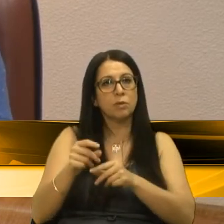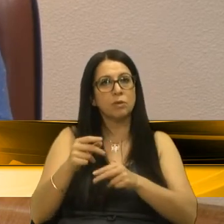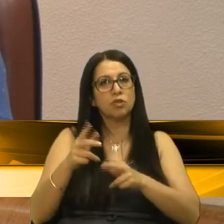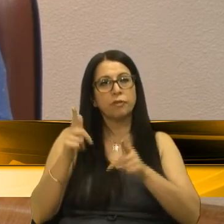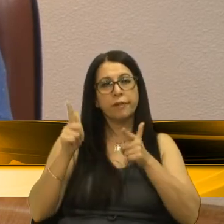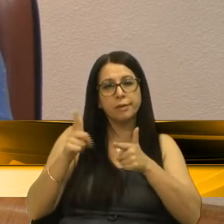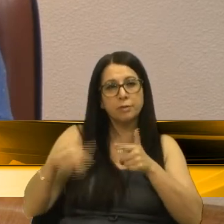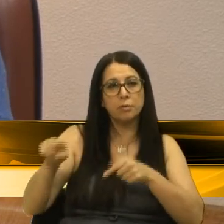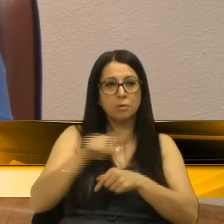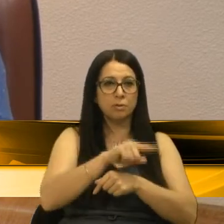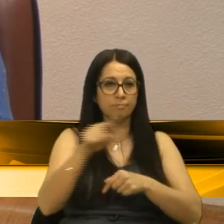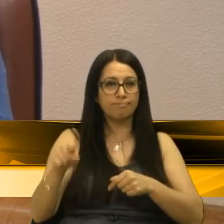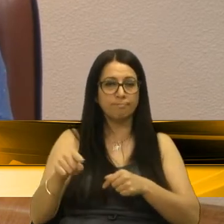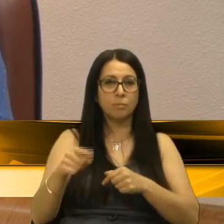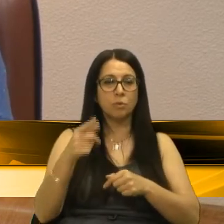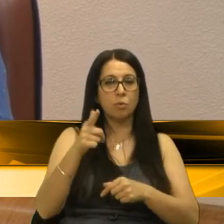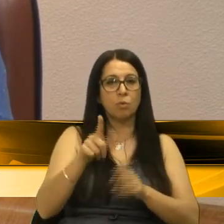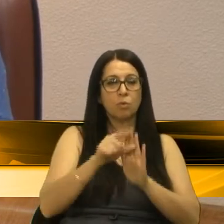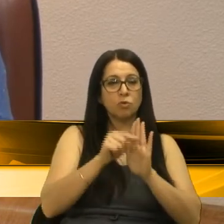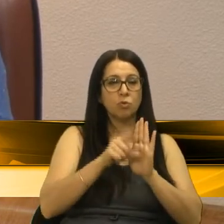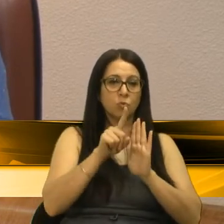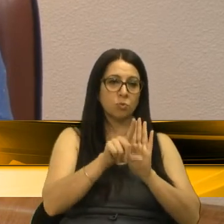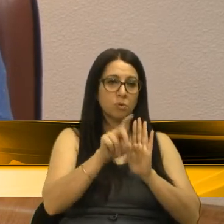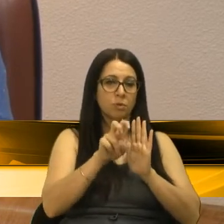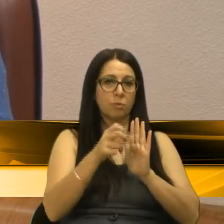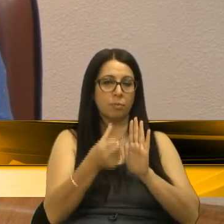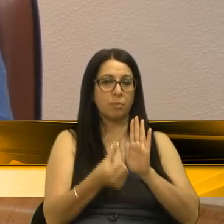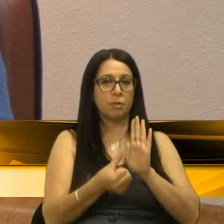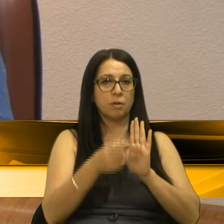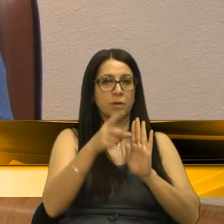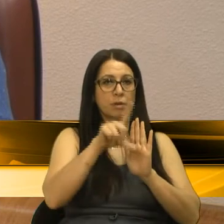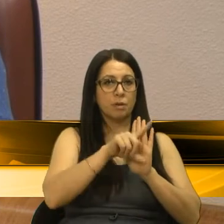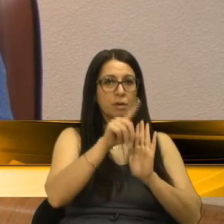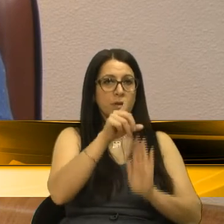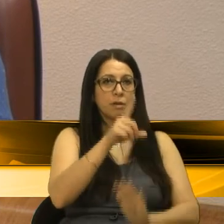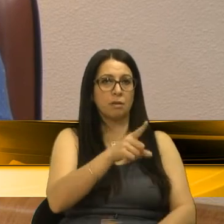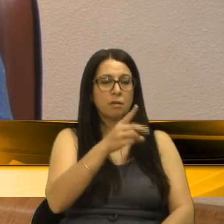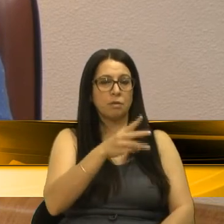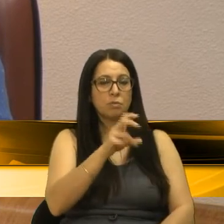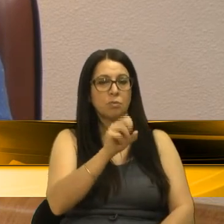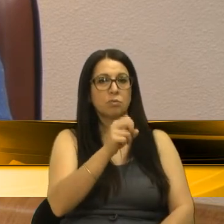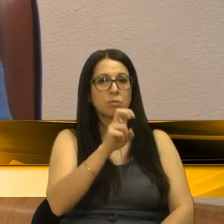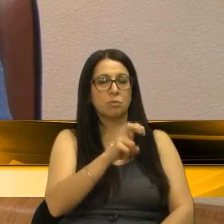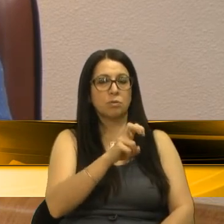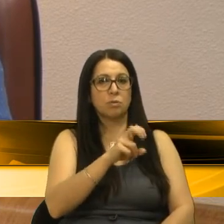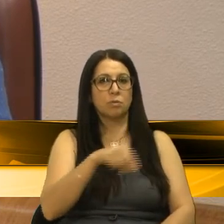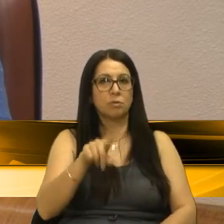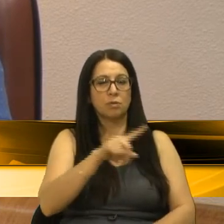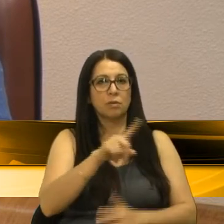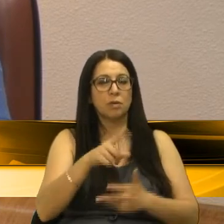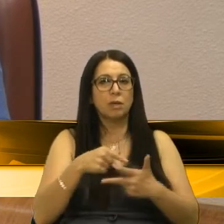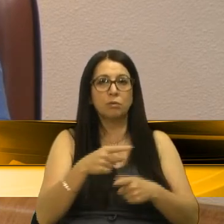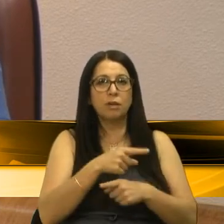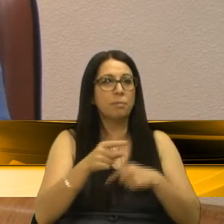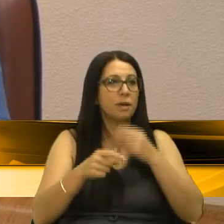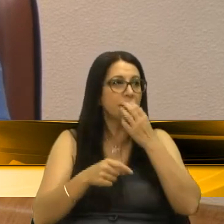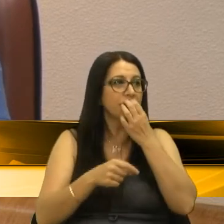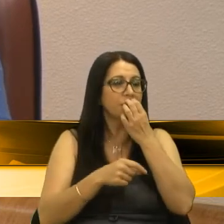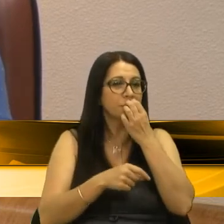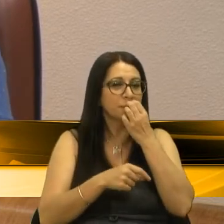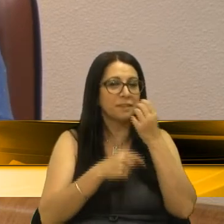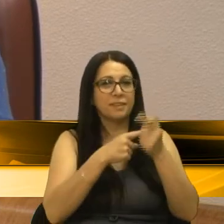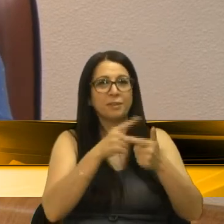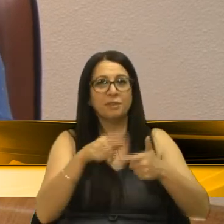inciso 1º do artigo 156 da Lei número 13.885/2004 das vias coletoras da ZM e da ZMP,